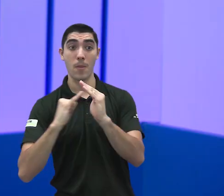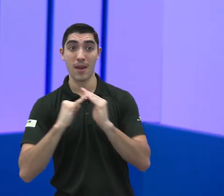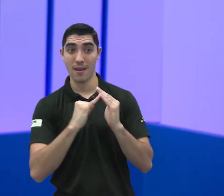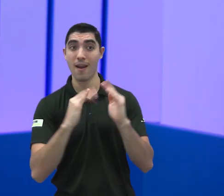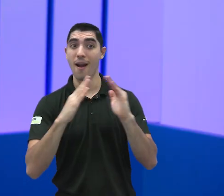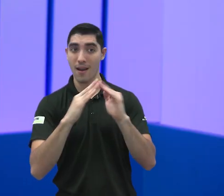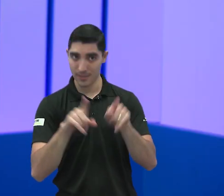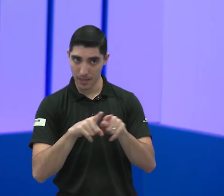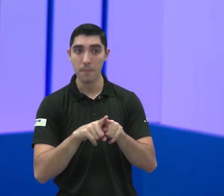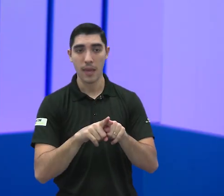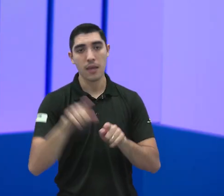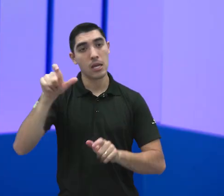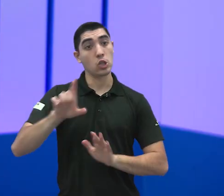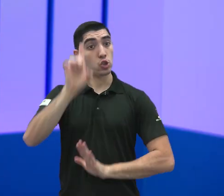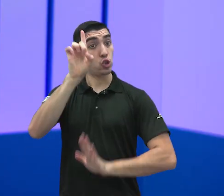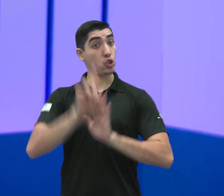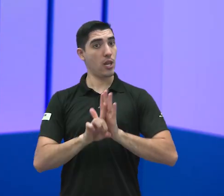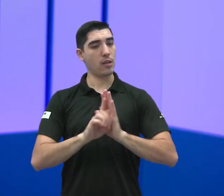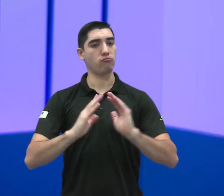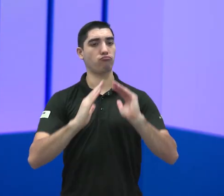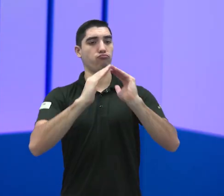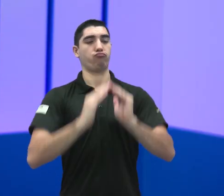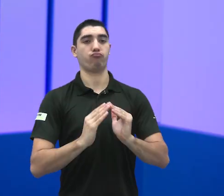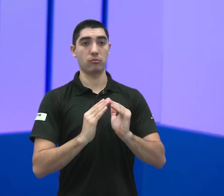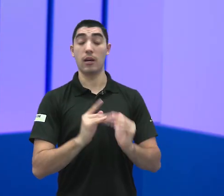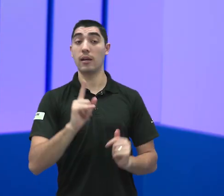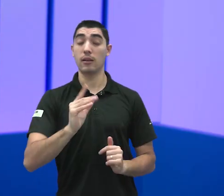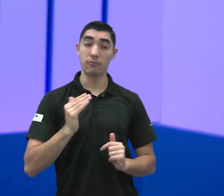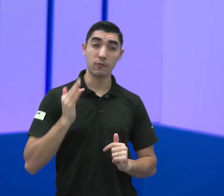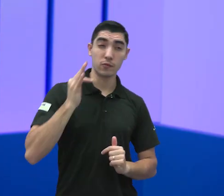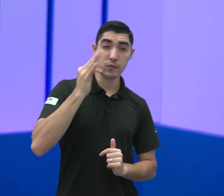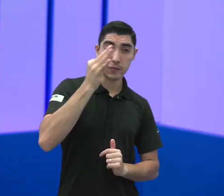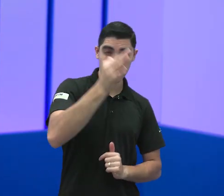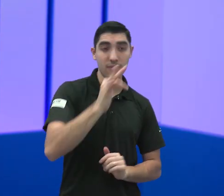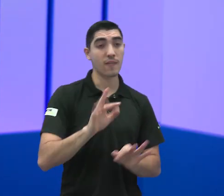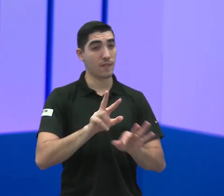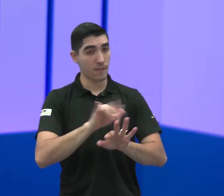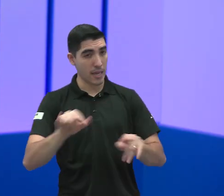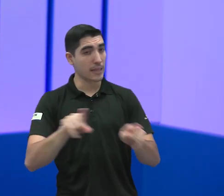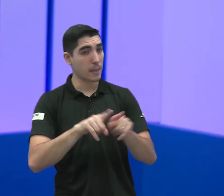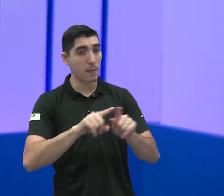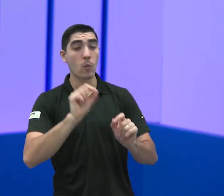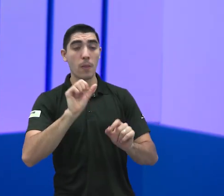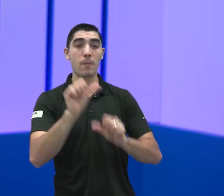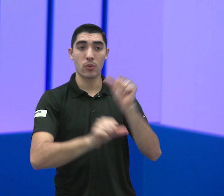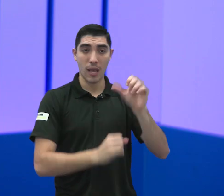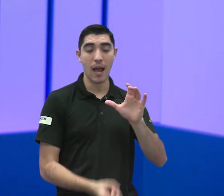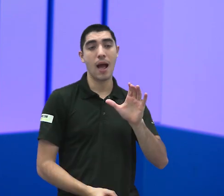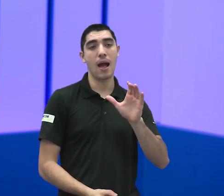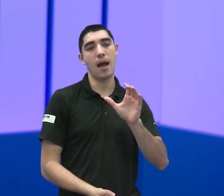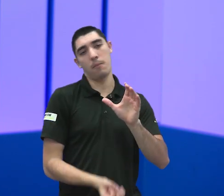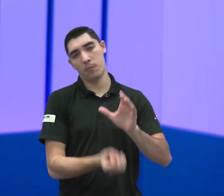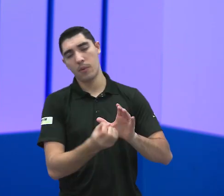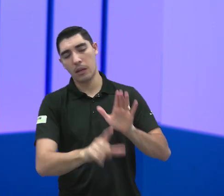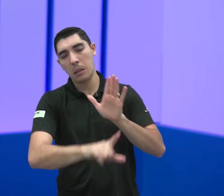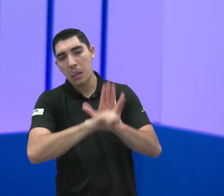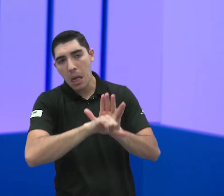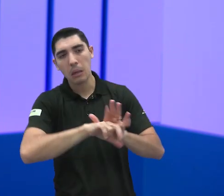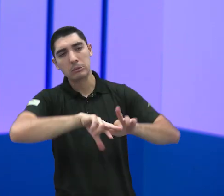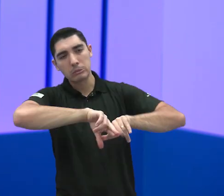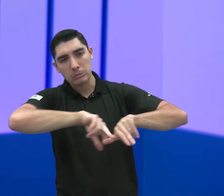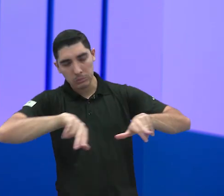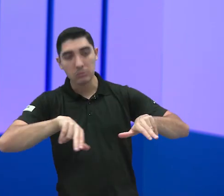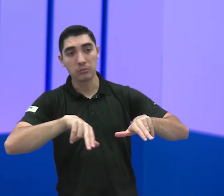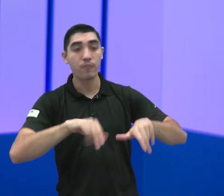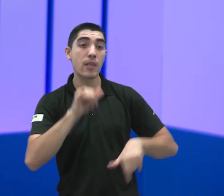né? No direito social da habitação. E a médio prazo vai impactar tremendamente nas políticas sociais disponíveis. Porque essa